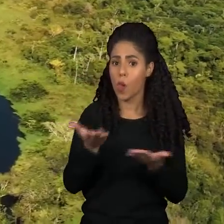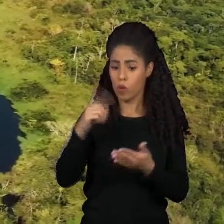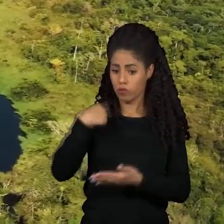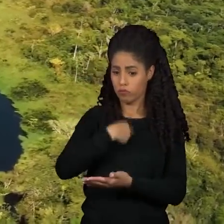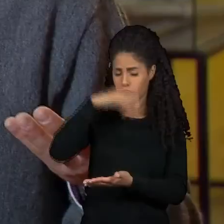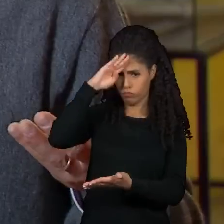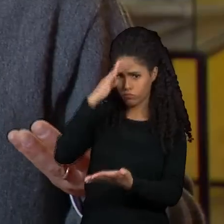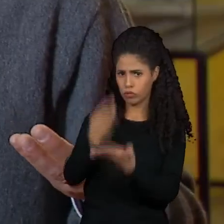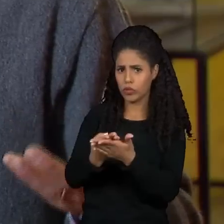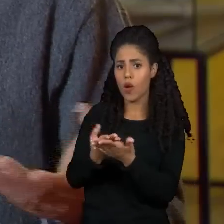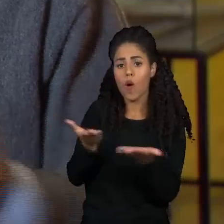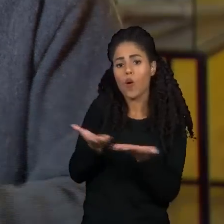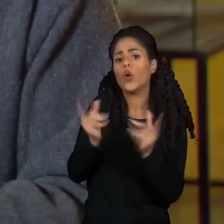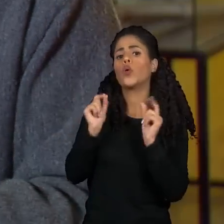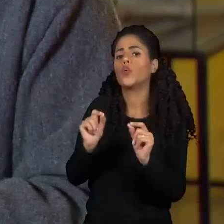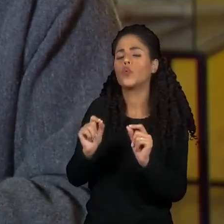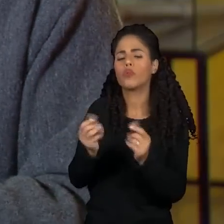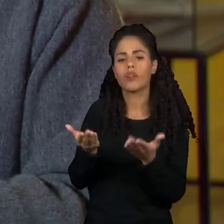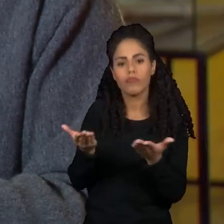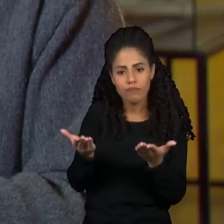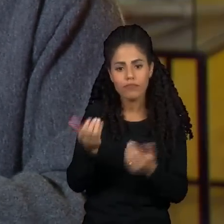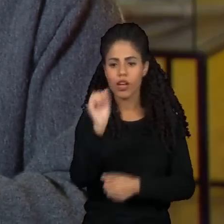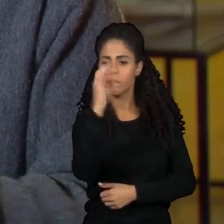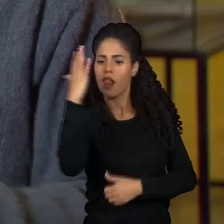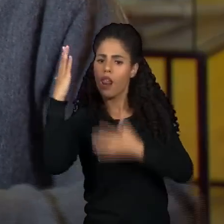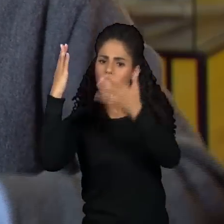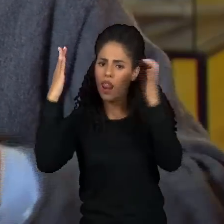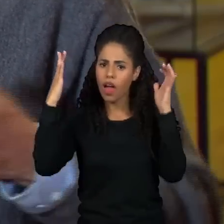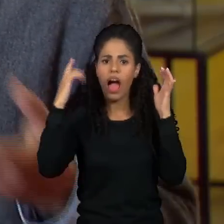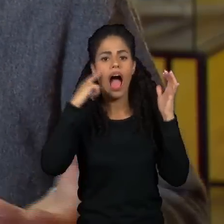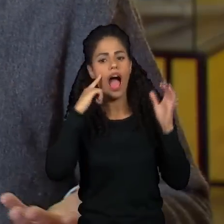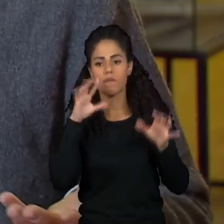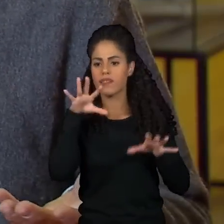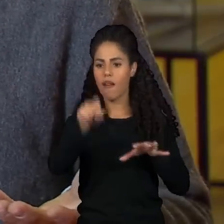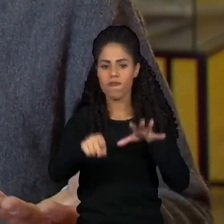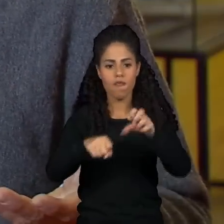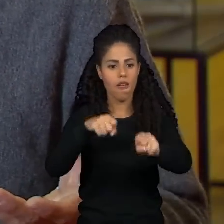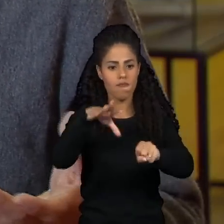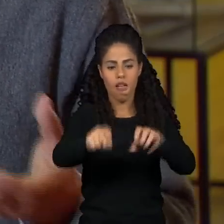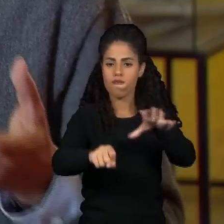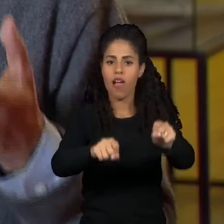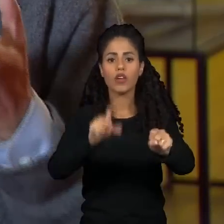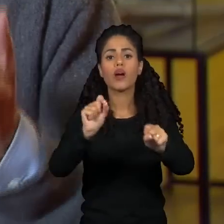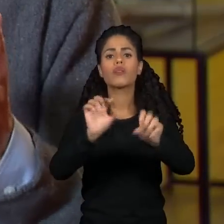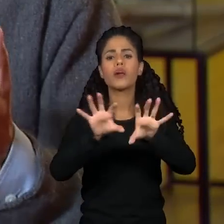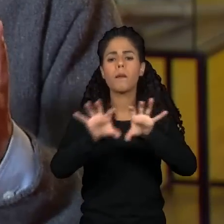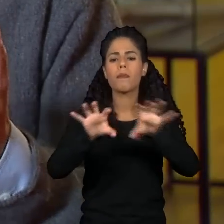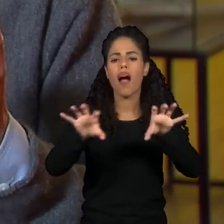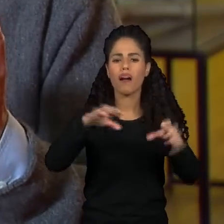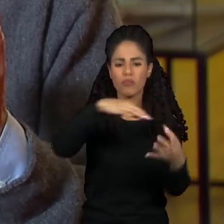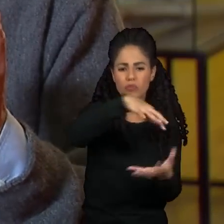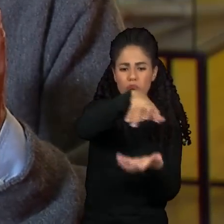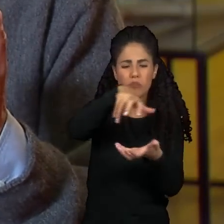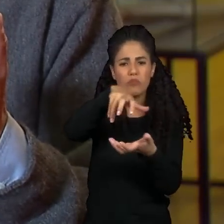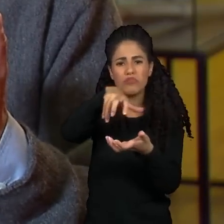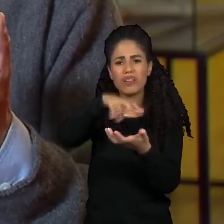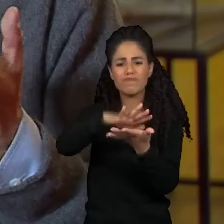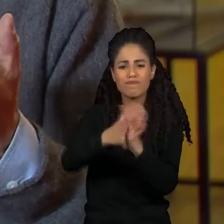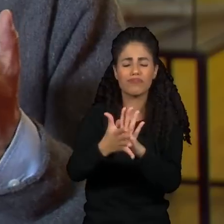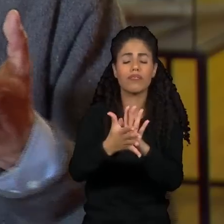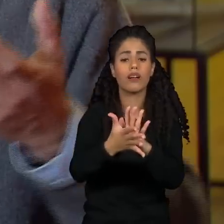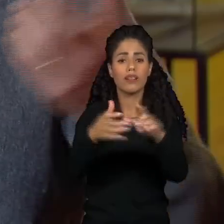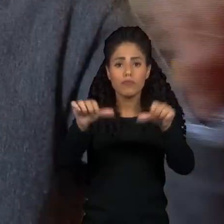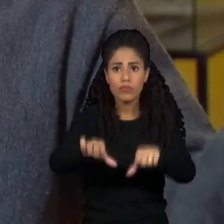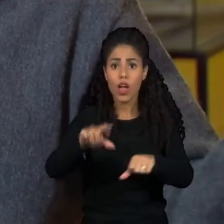na padronização, ela está levando talvez à destruição do mundo, a um impacto socioambiental que é muito grande. Então tem uma lição importante para aprender, e